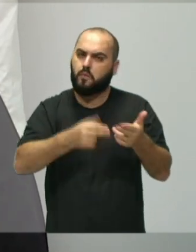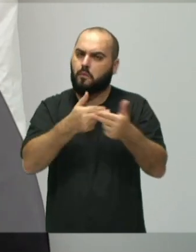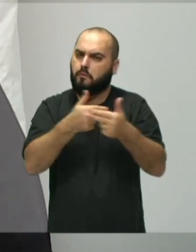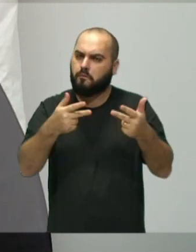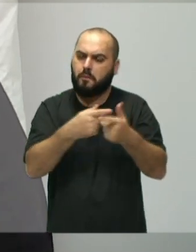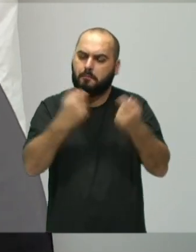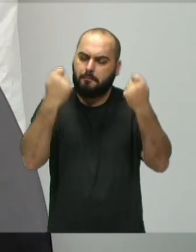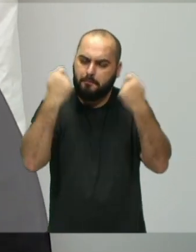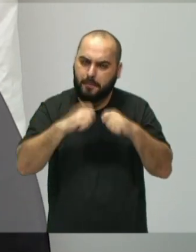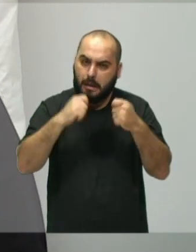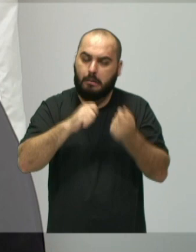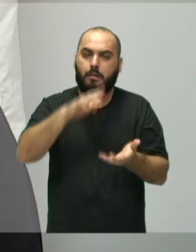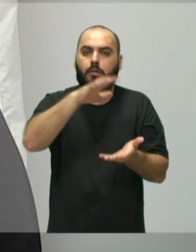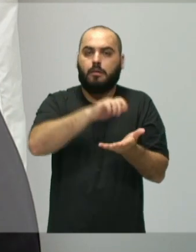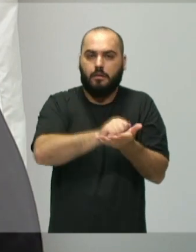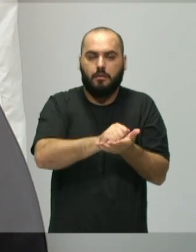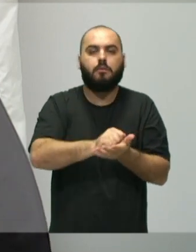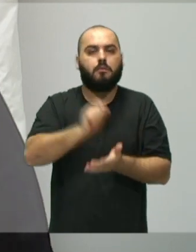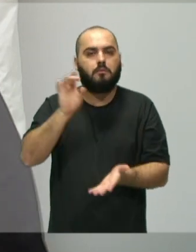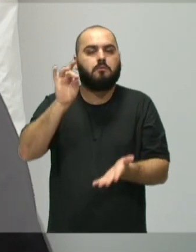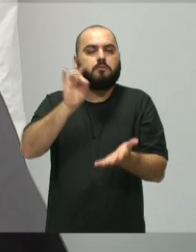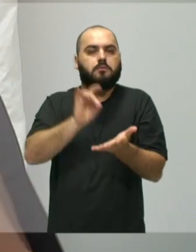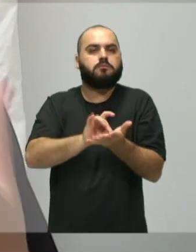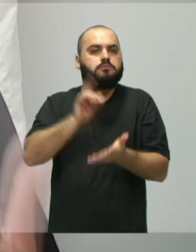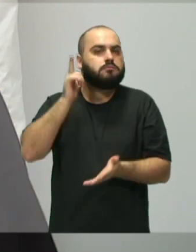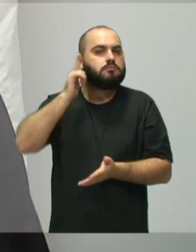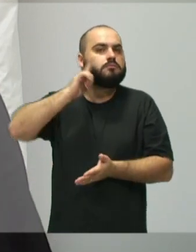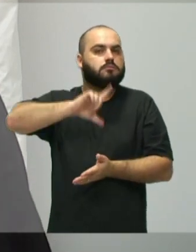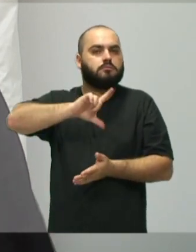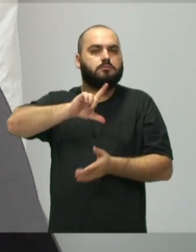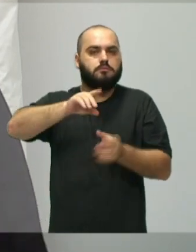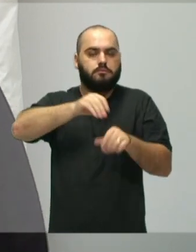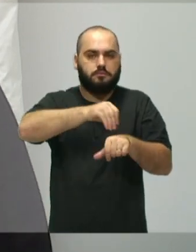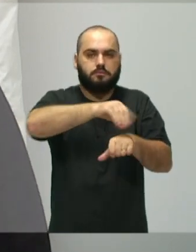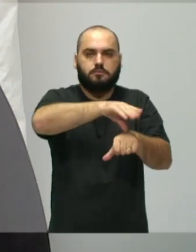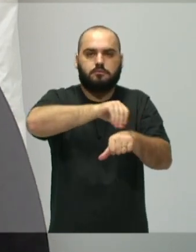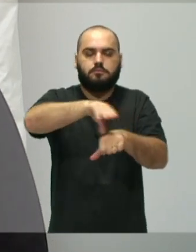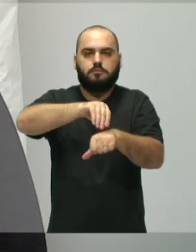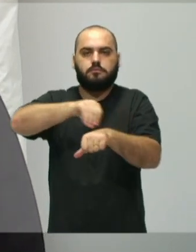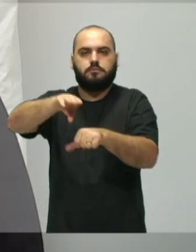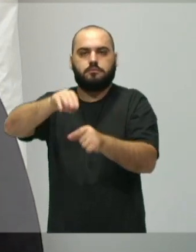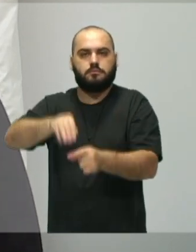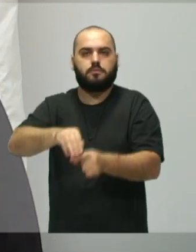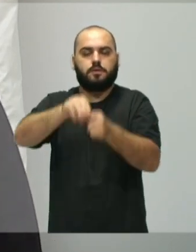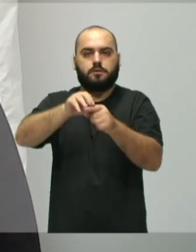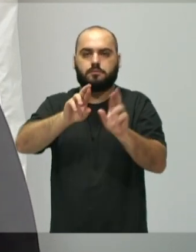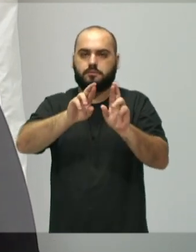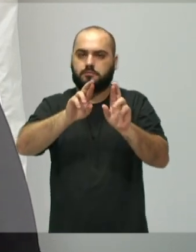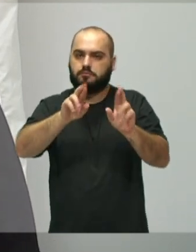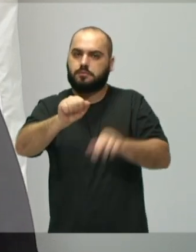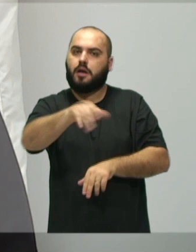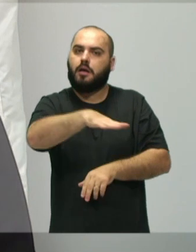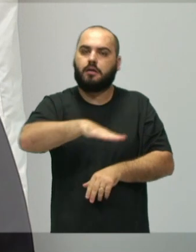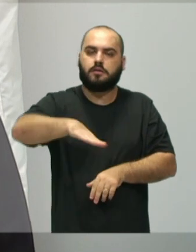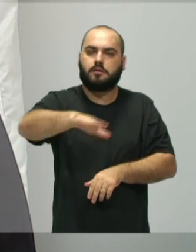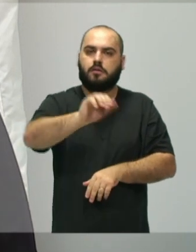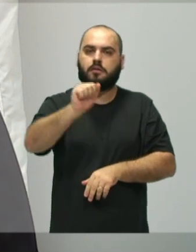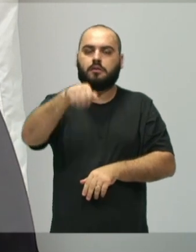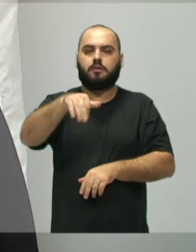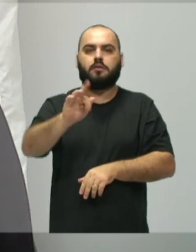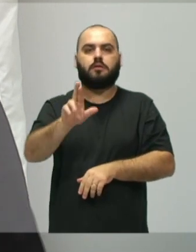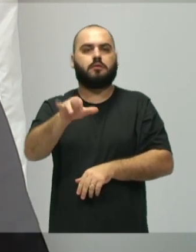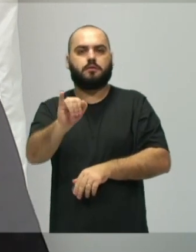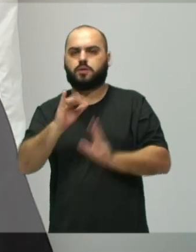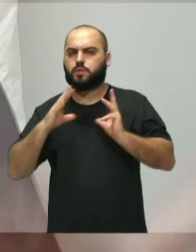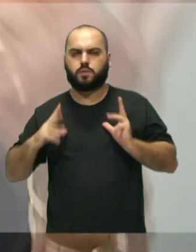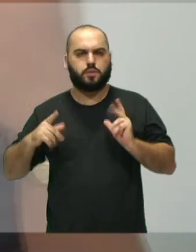necessário para que assim aconteça o credenciamento EA gente possa ofertar para os municípios da região da a todos